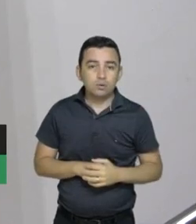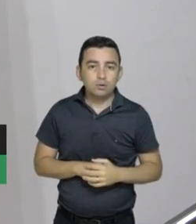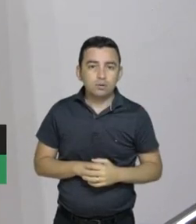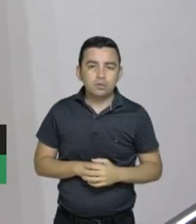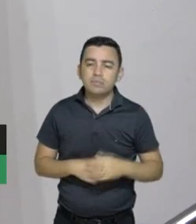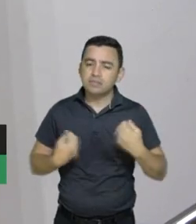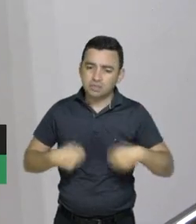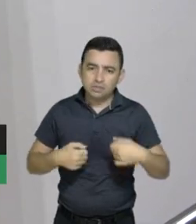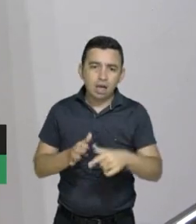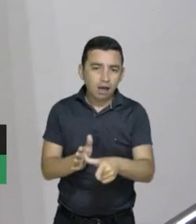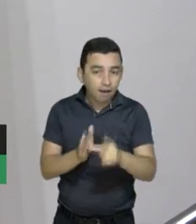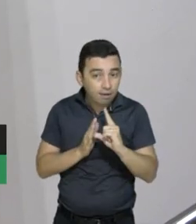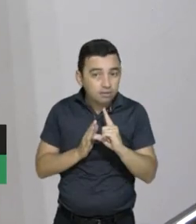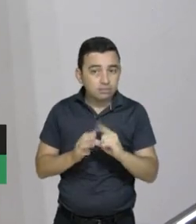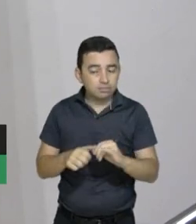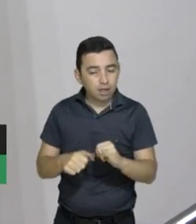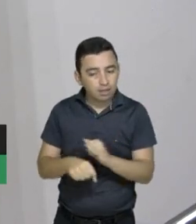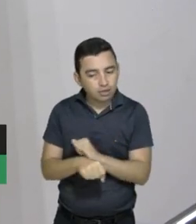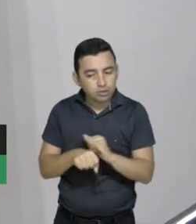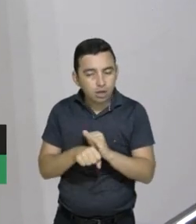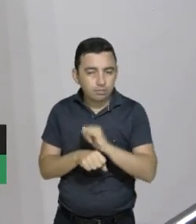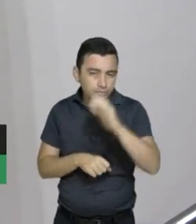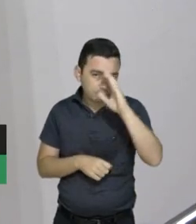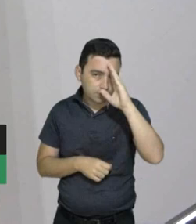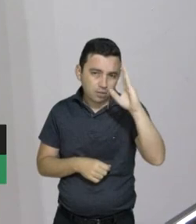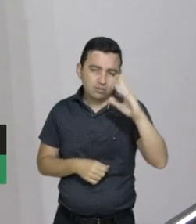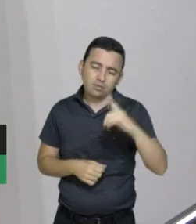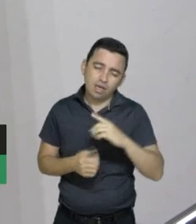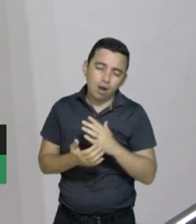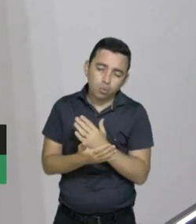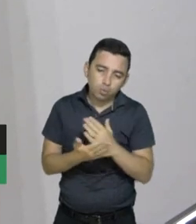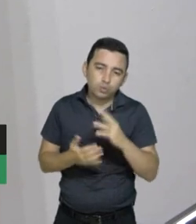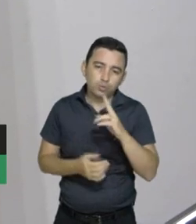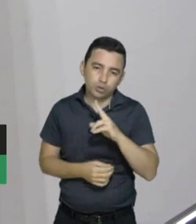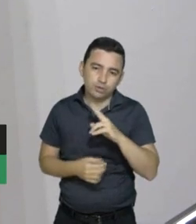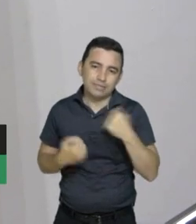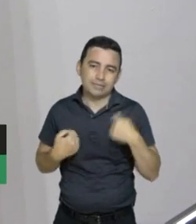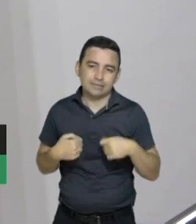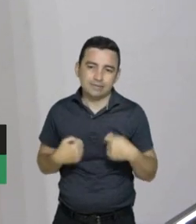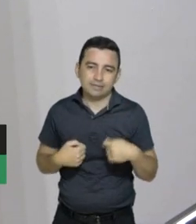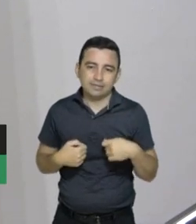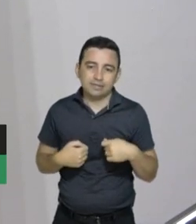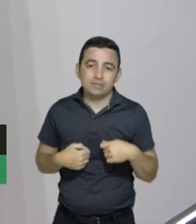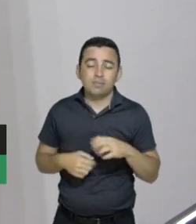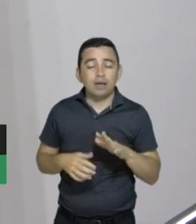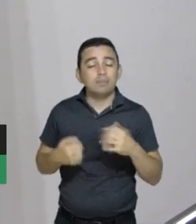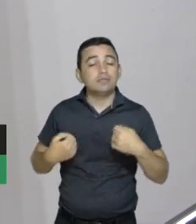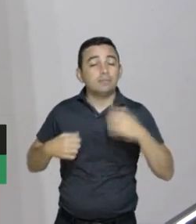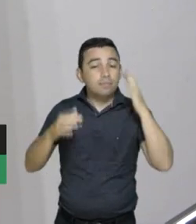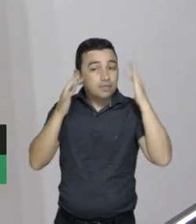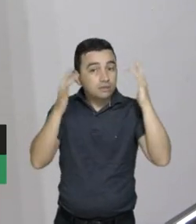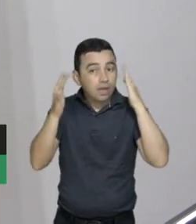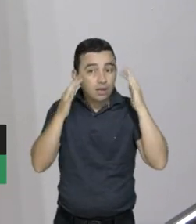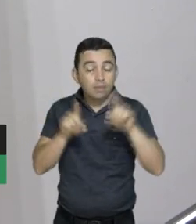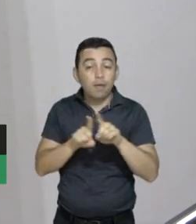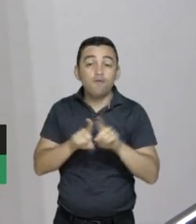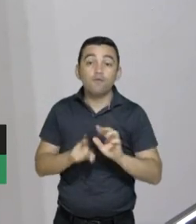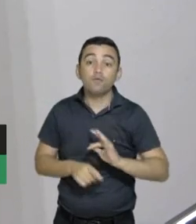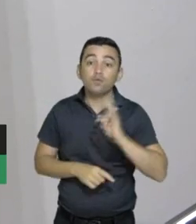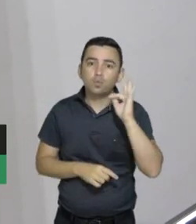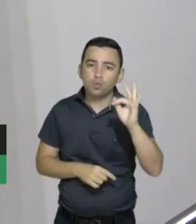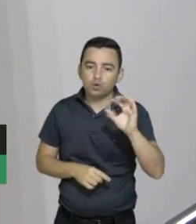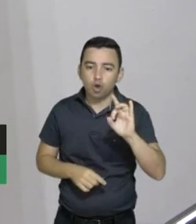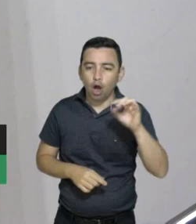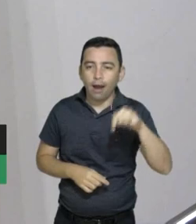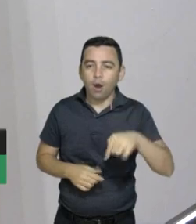planejar priorizar Claro que tem as demandas urgentes que tem que resolver mas tem que pensar no futuro também não é só no